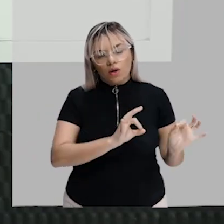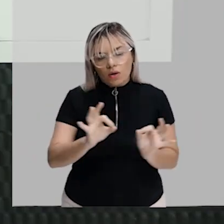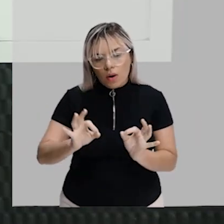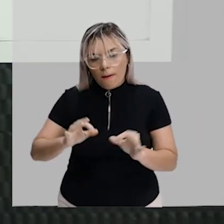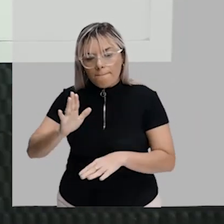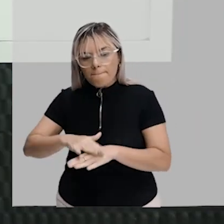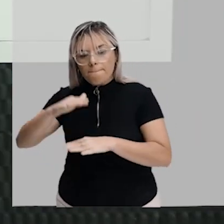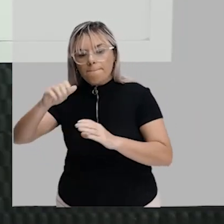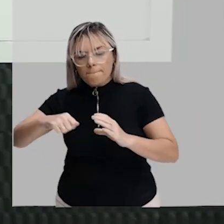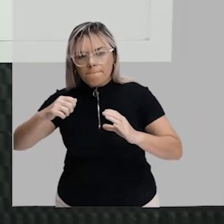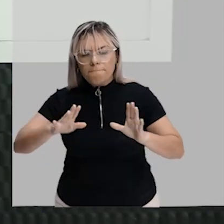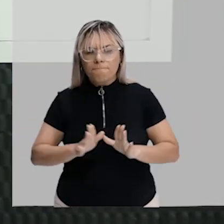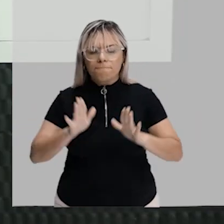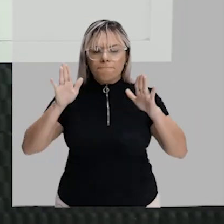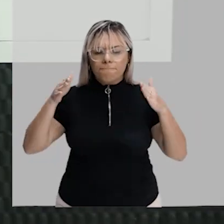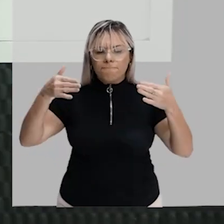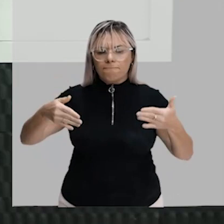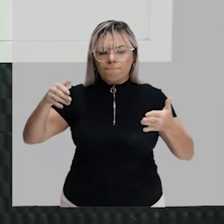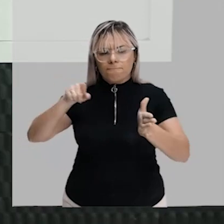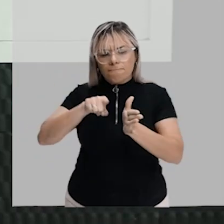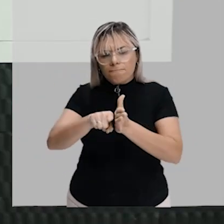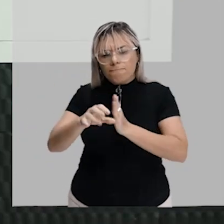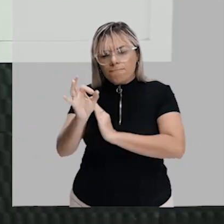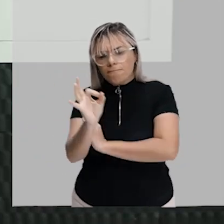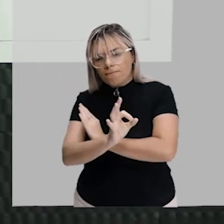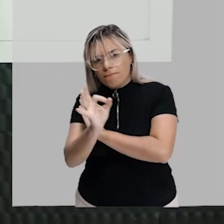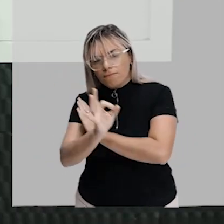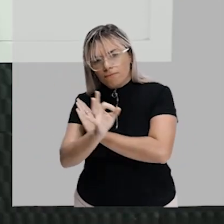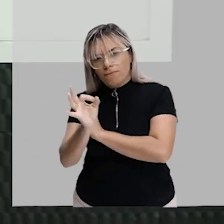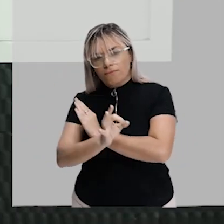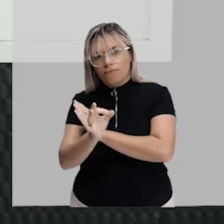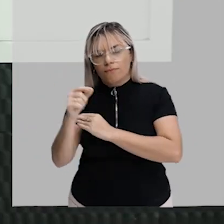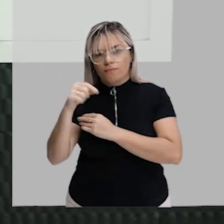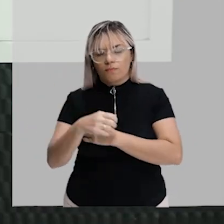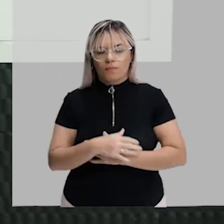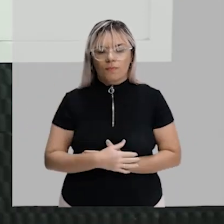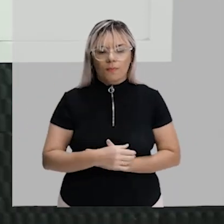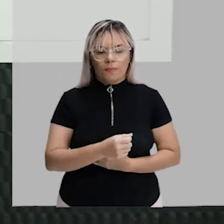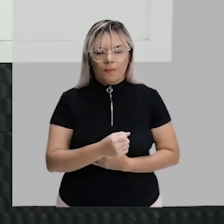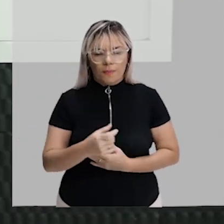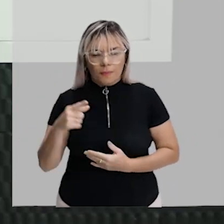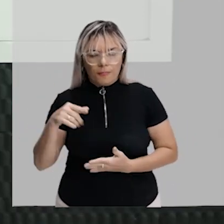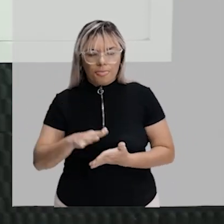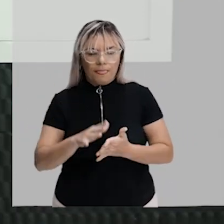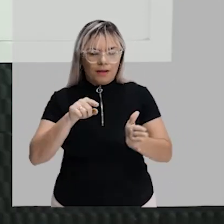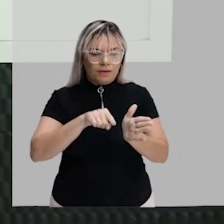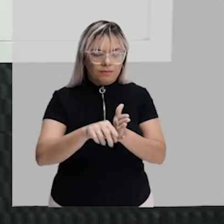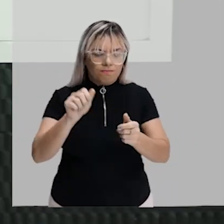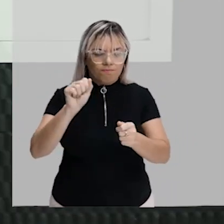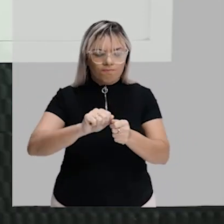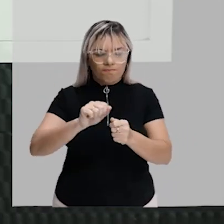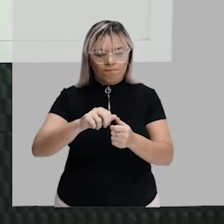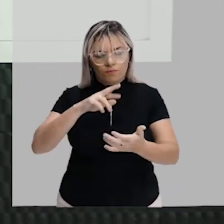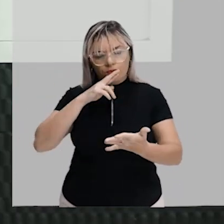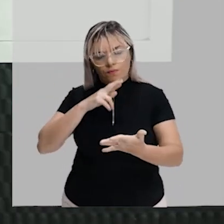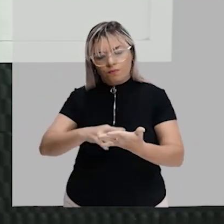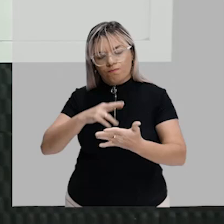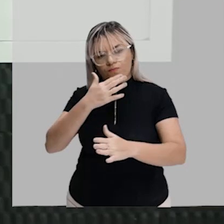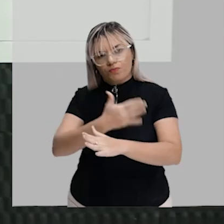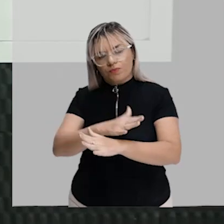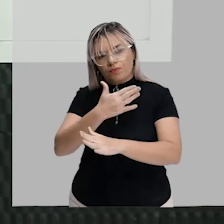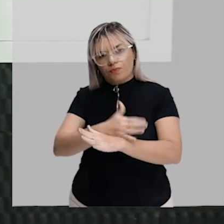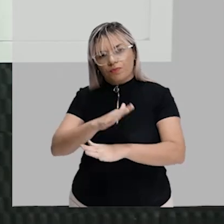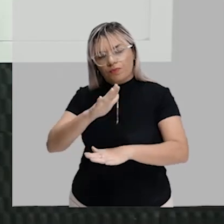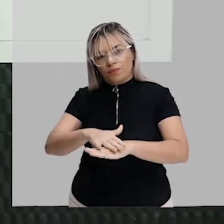muita atenção nessas questões de porcentagem, tá? Quanto mais questões do Enem você fizer,